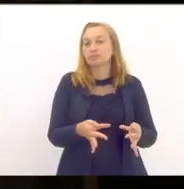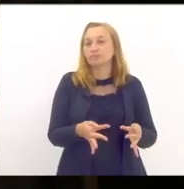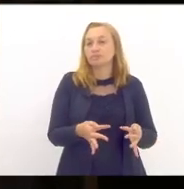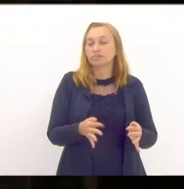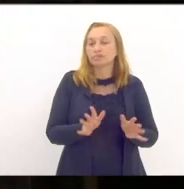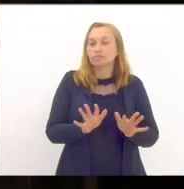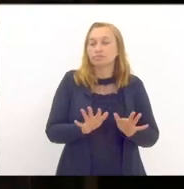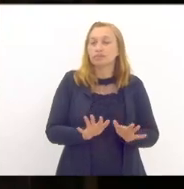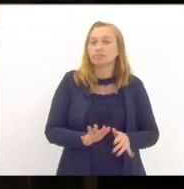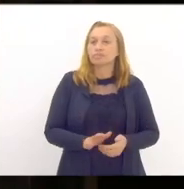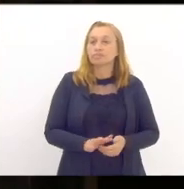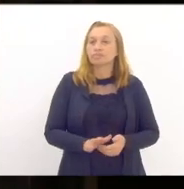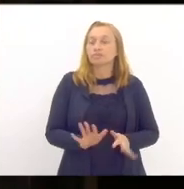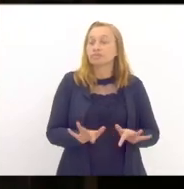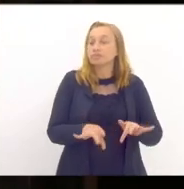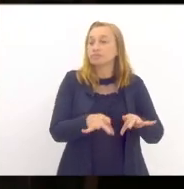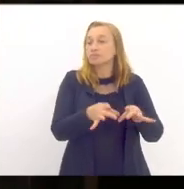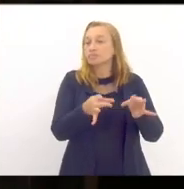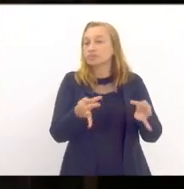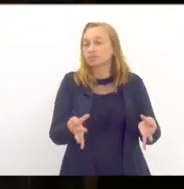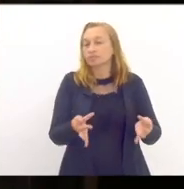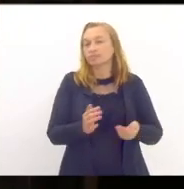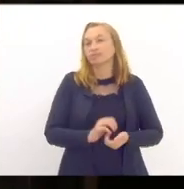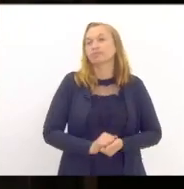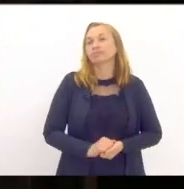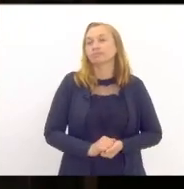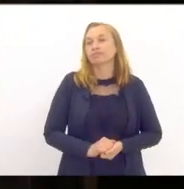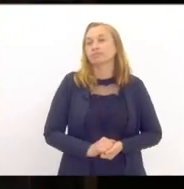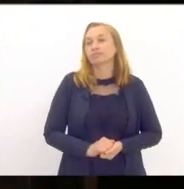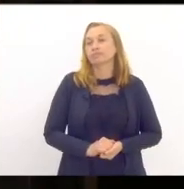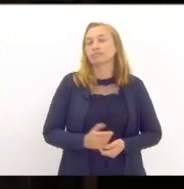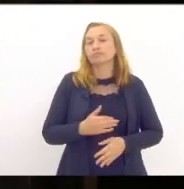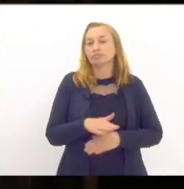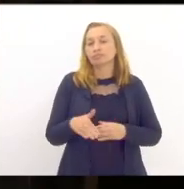discreta. Discreta.